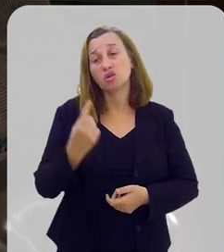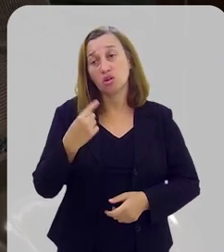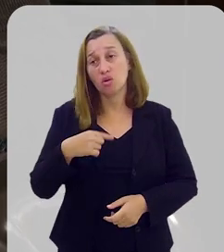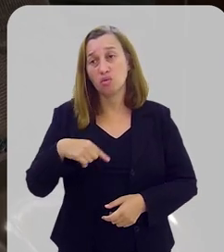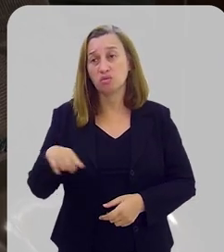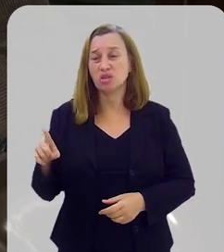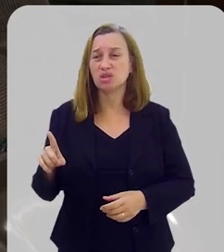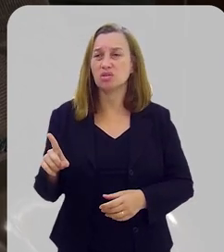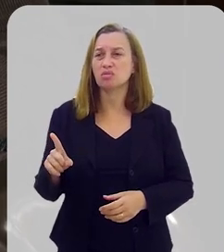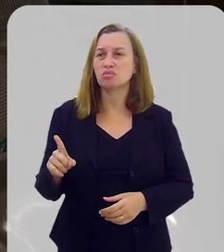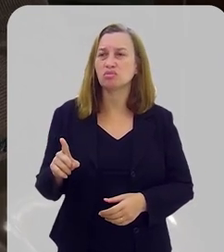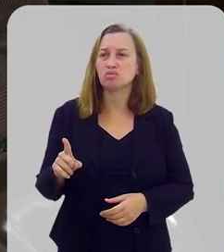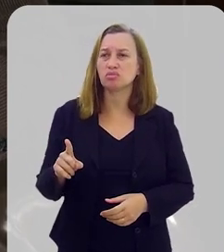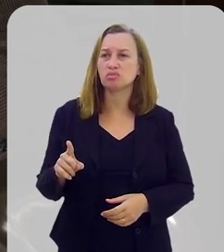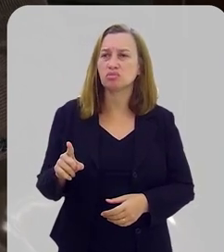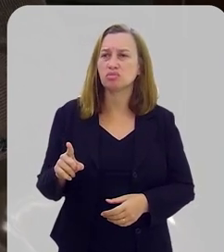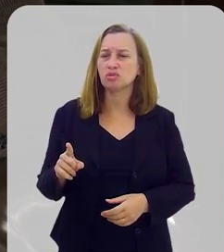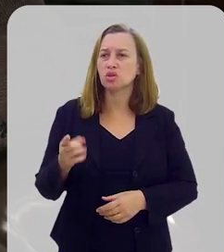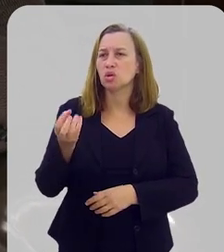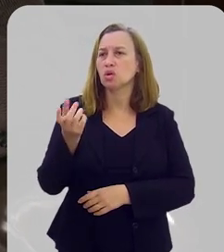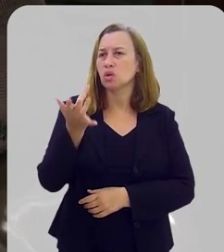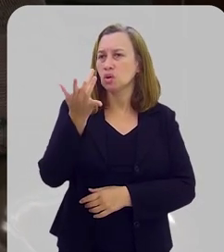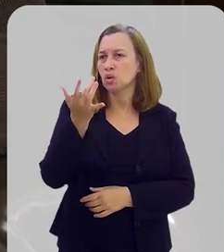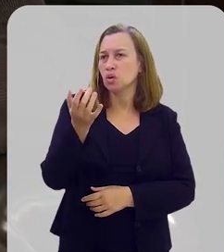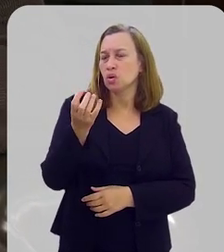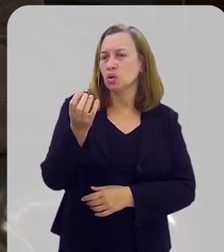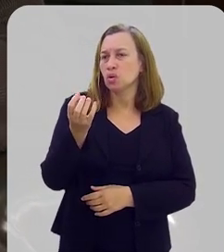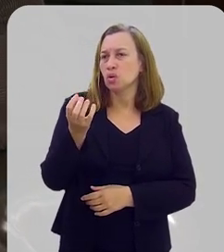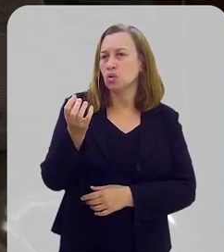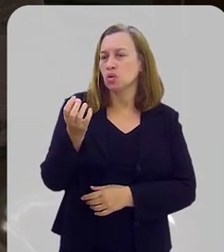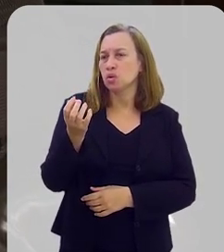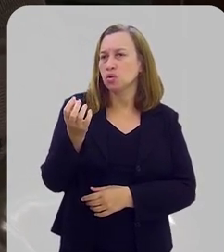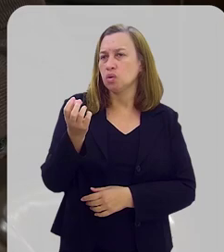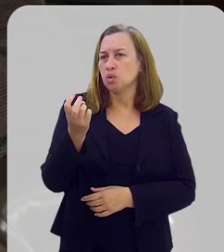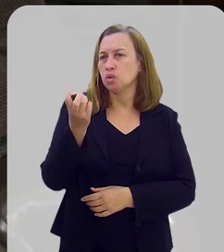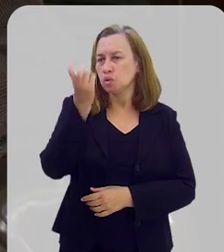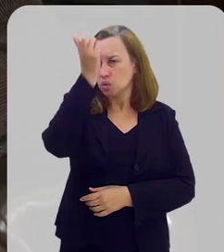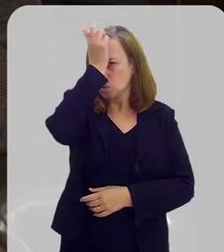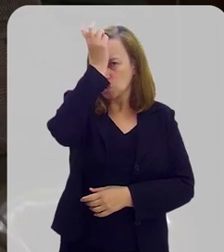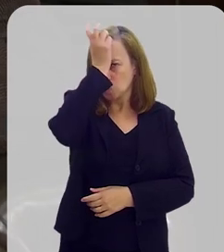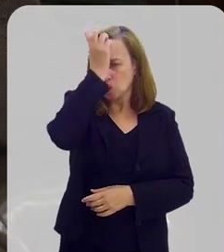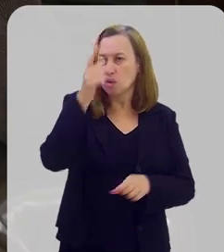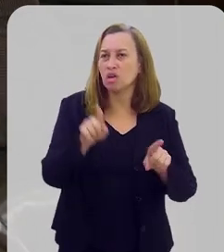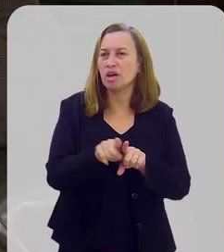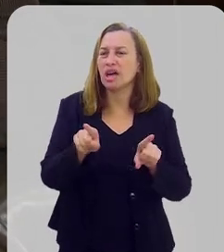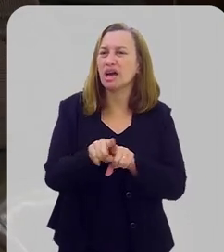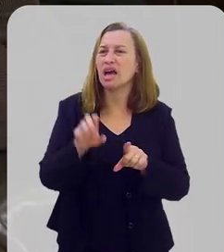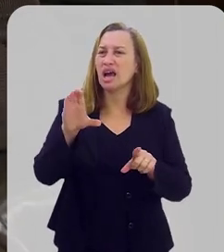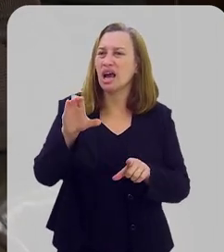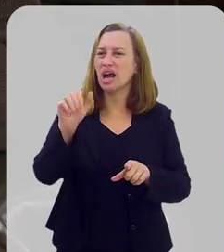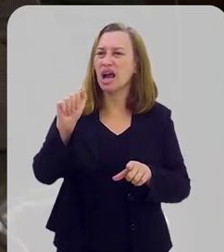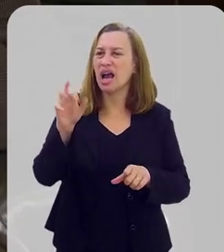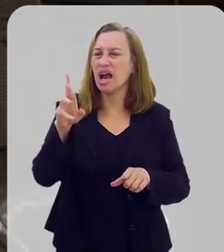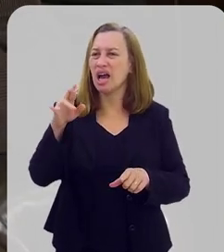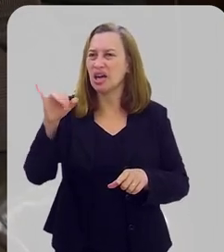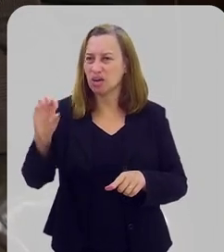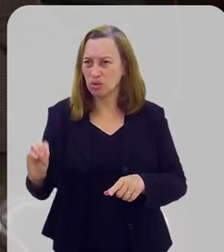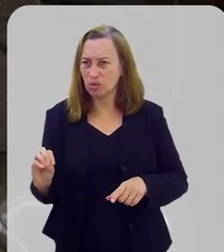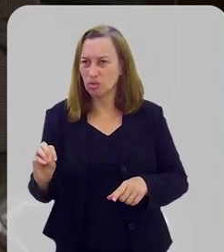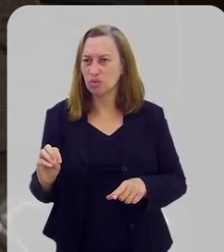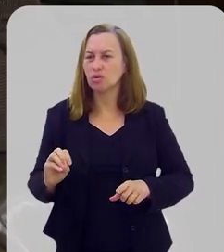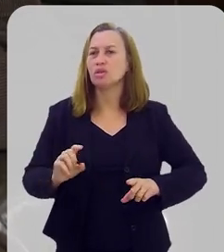né Nós fomos fazer uma produção no Egito logo depois nós fomos na direção do Cairo e quando nós chegamos em